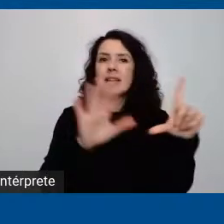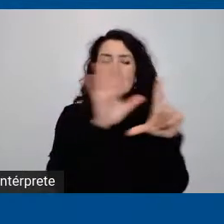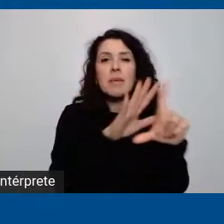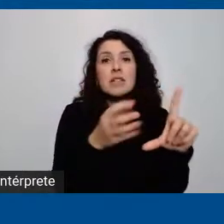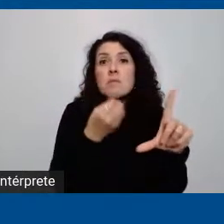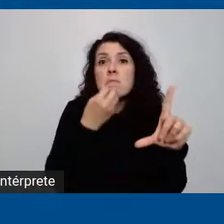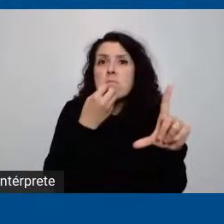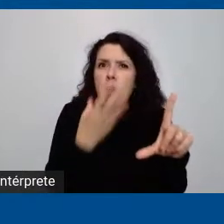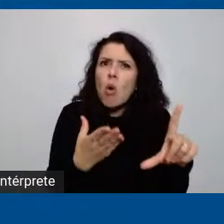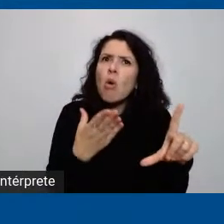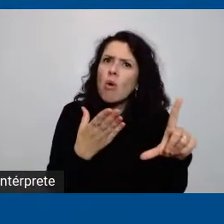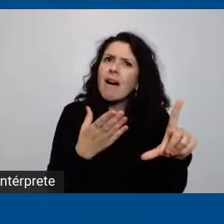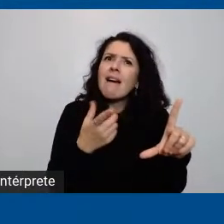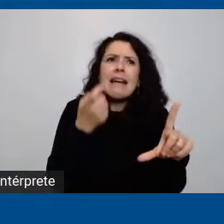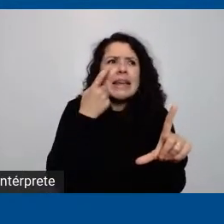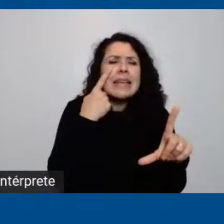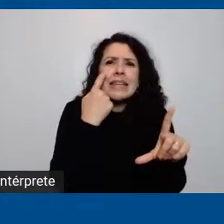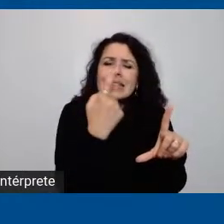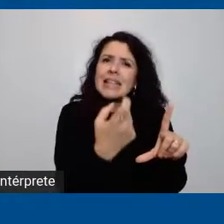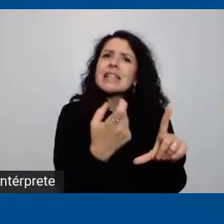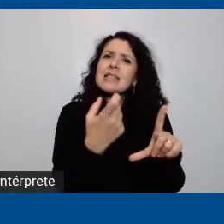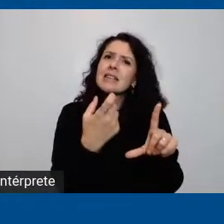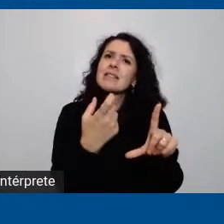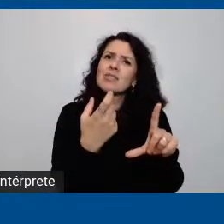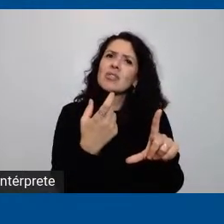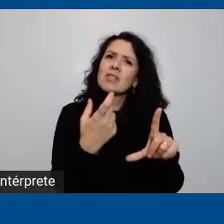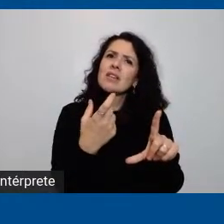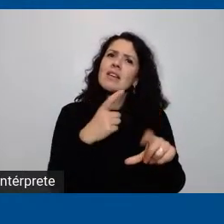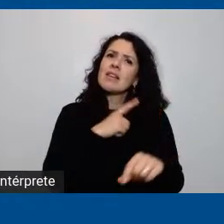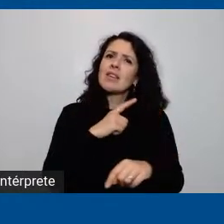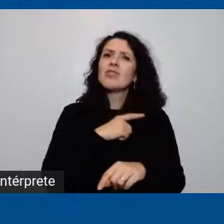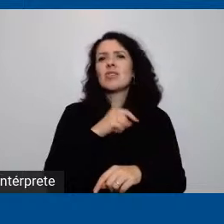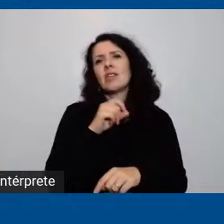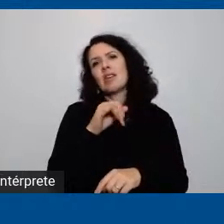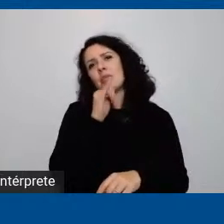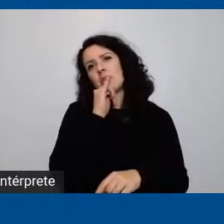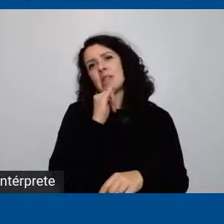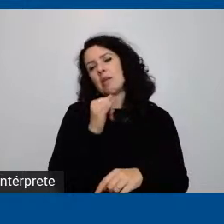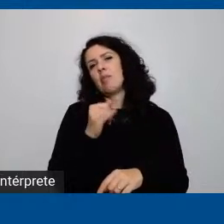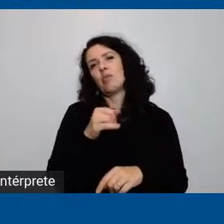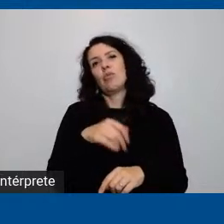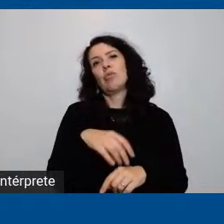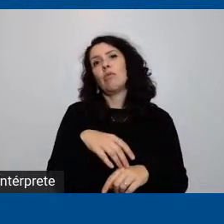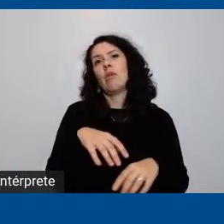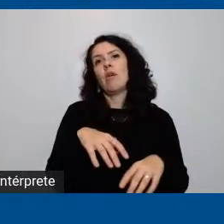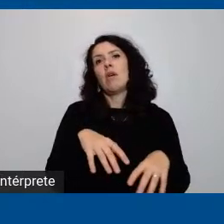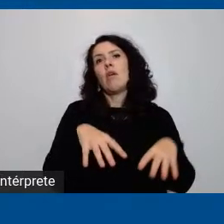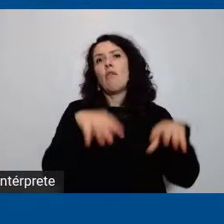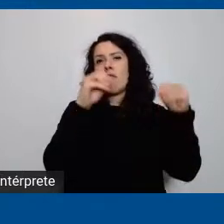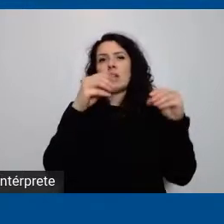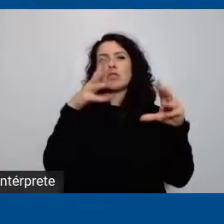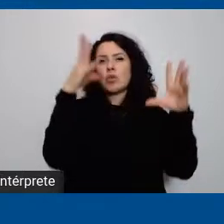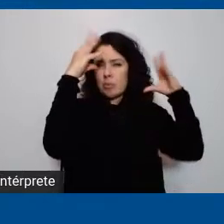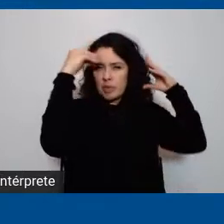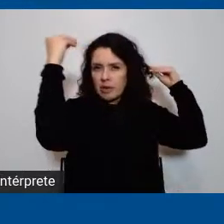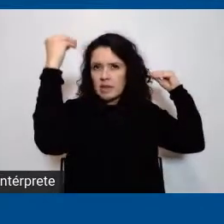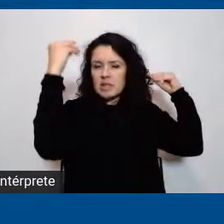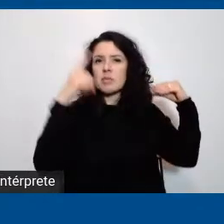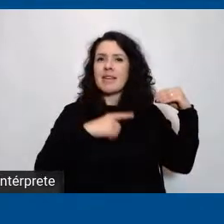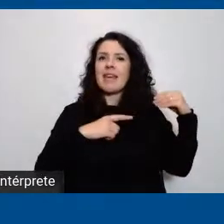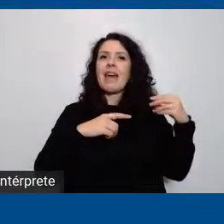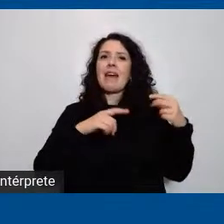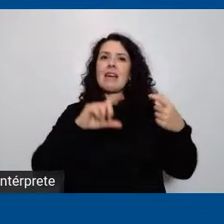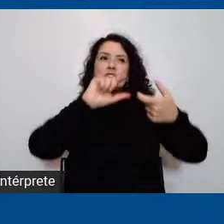muito interessantes, onde tinha essa que eu citei do forte, do Príncipe da Beira, né, que ele é muito geométrico,